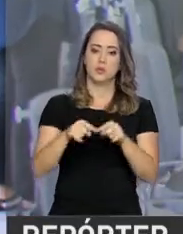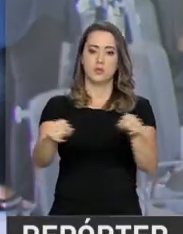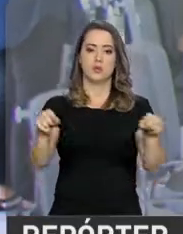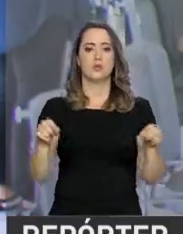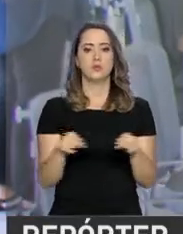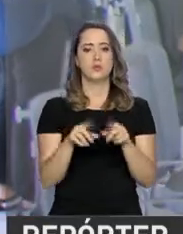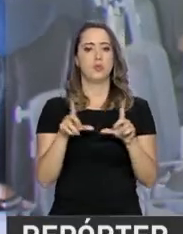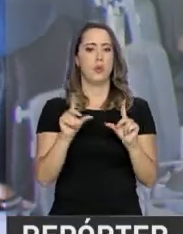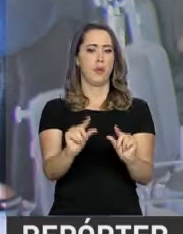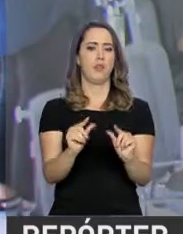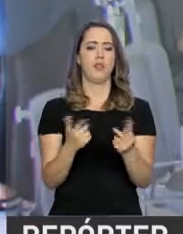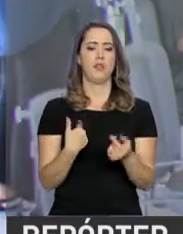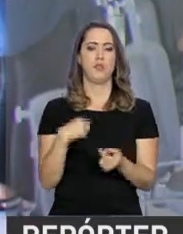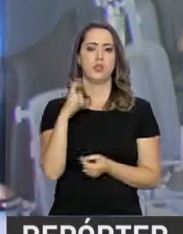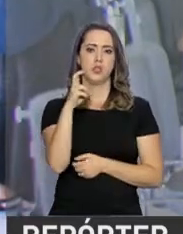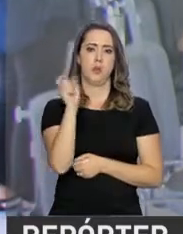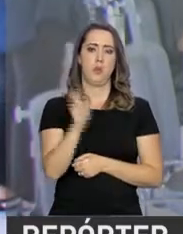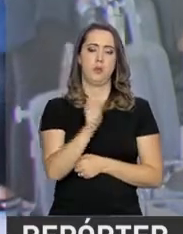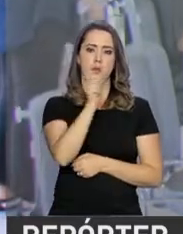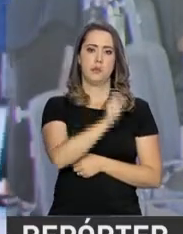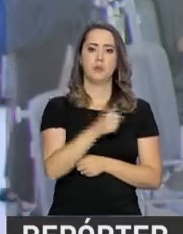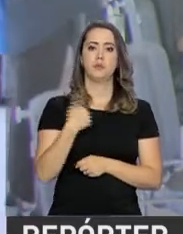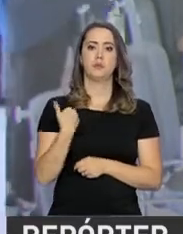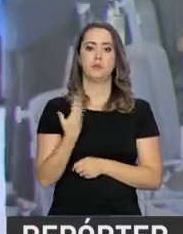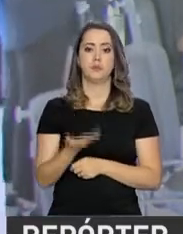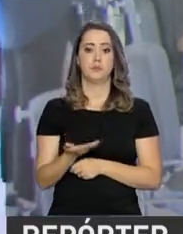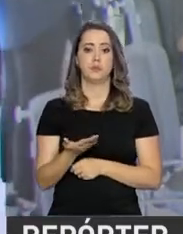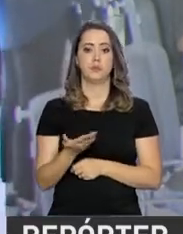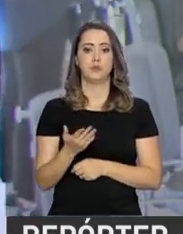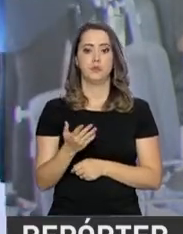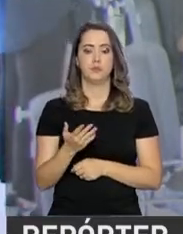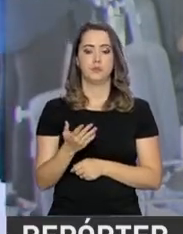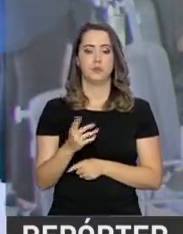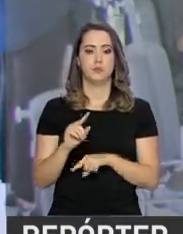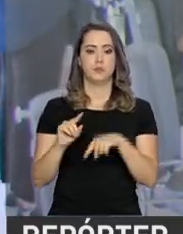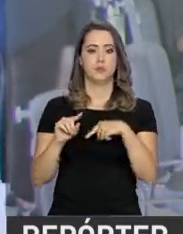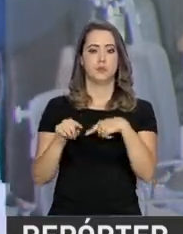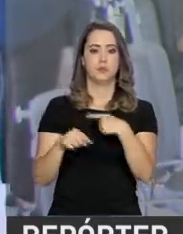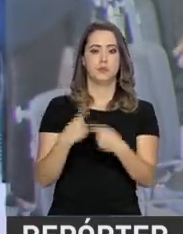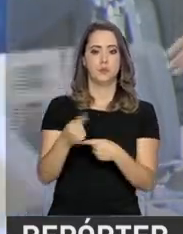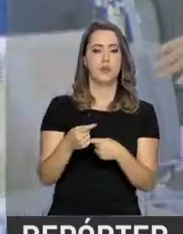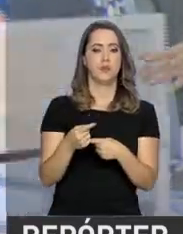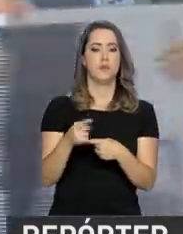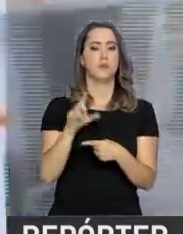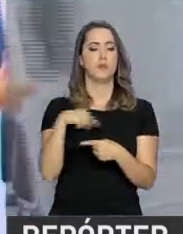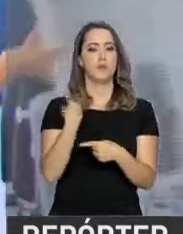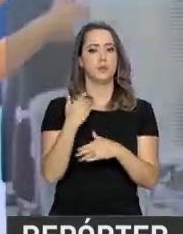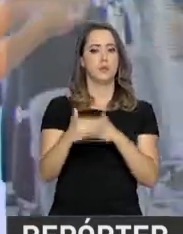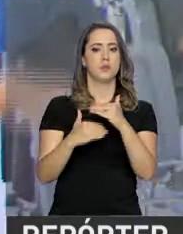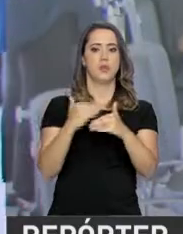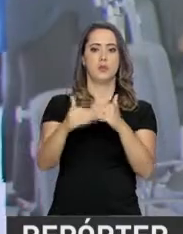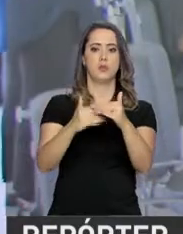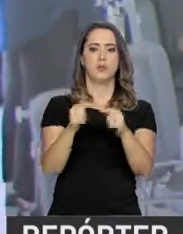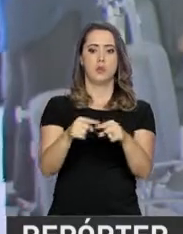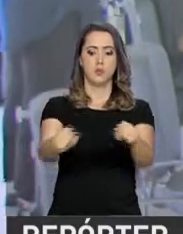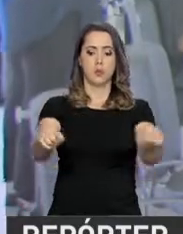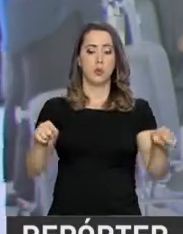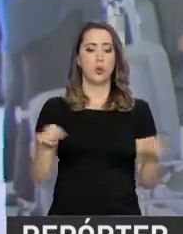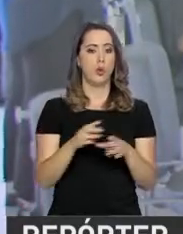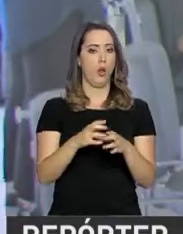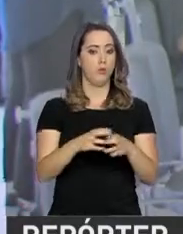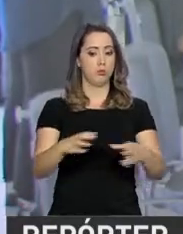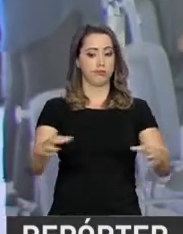tinha 5 funcionários. E aí passamos a aumentar esse espaço, pegamos um espaço